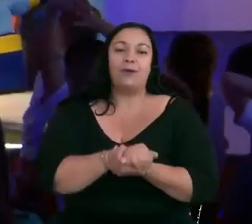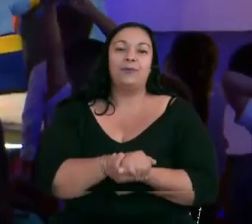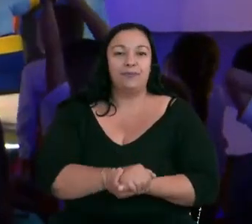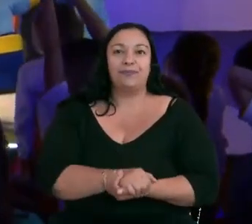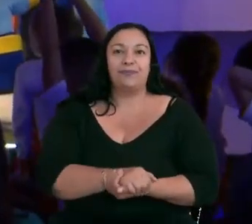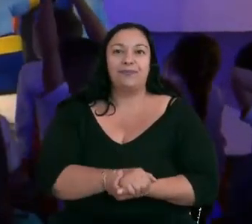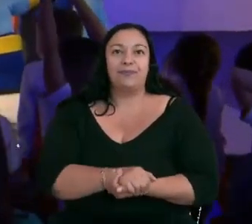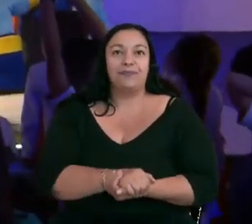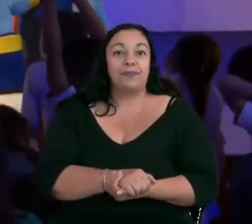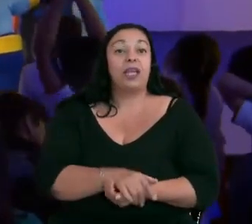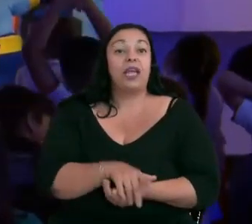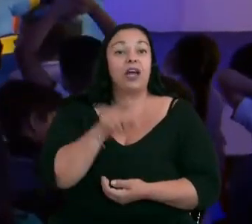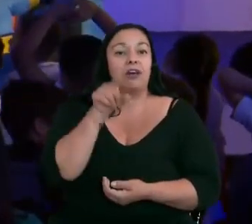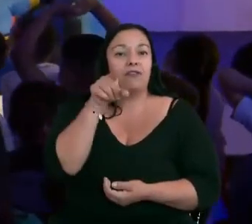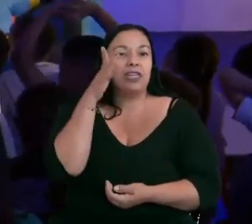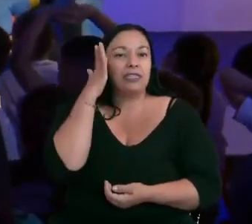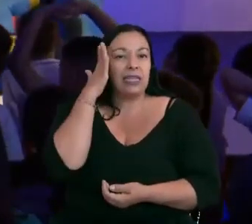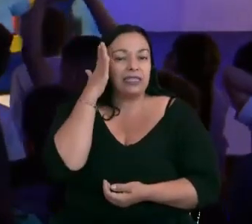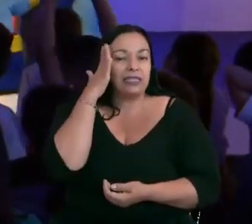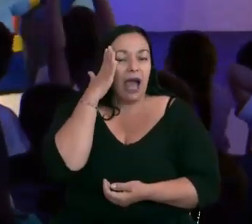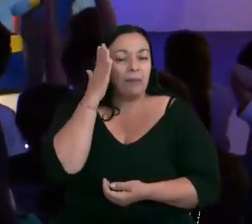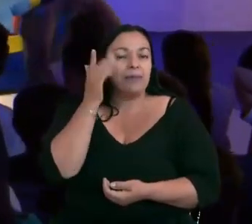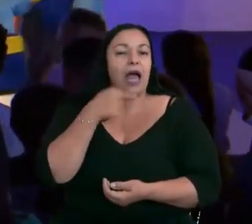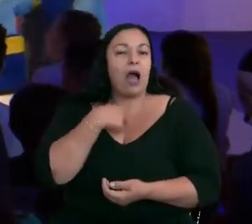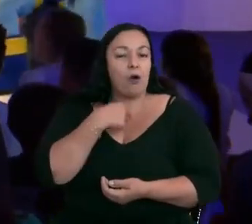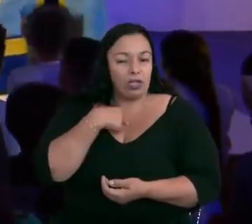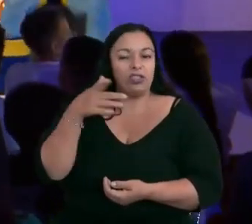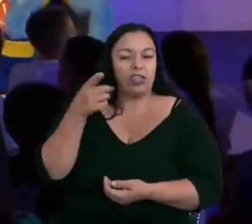Vocês sabem da onde eu vim?